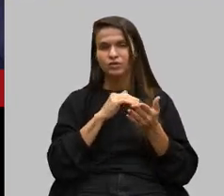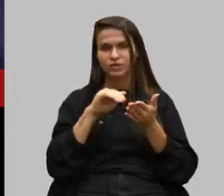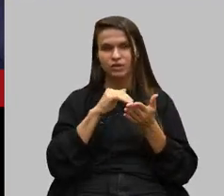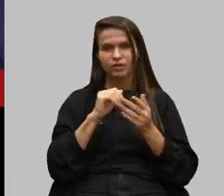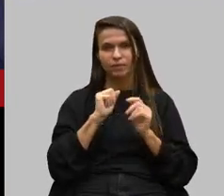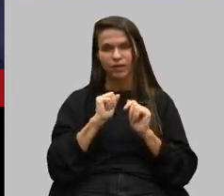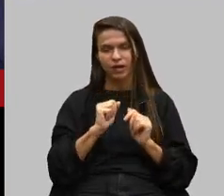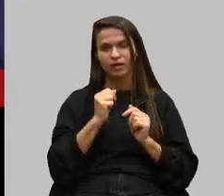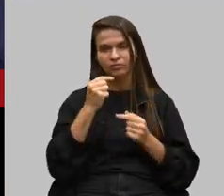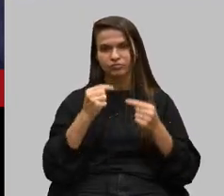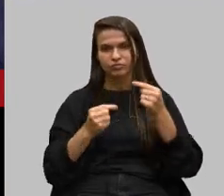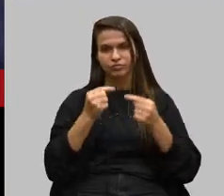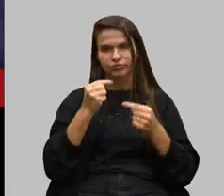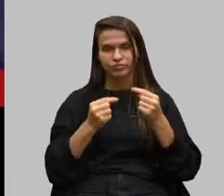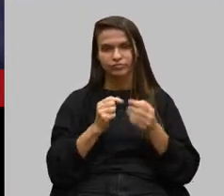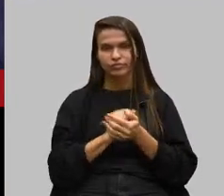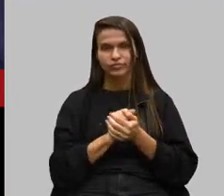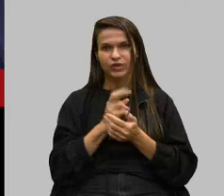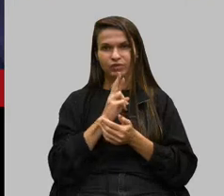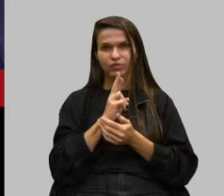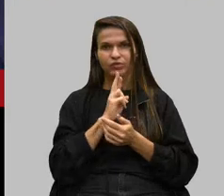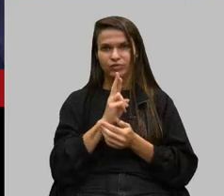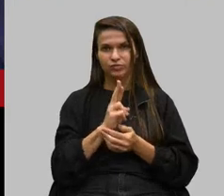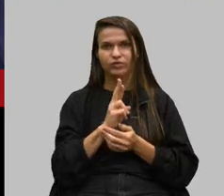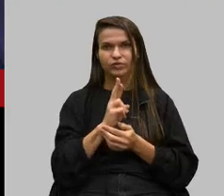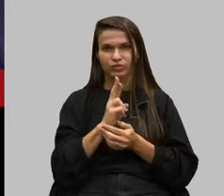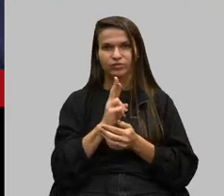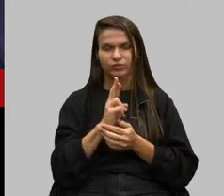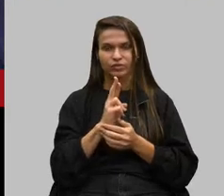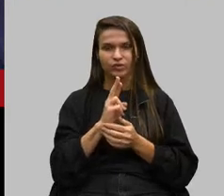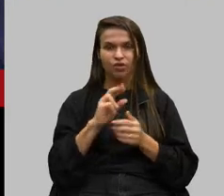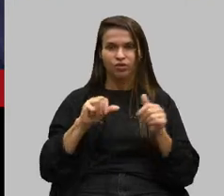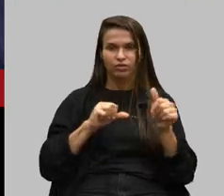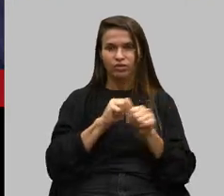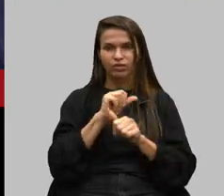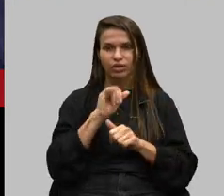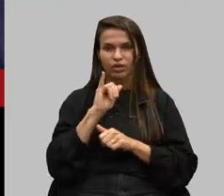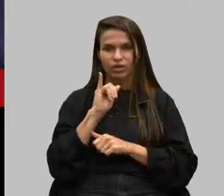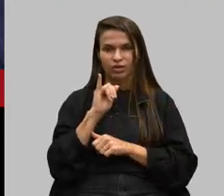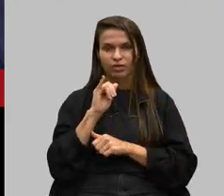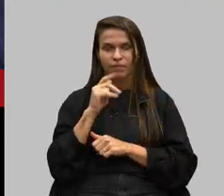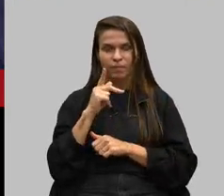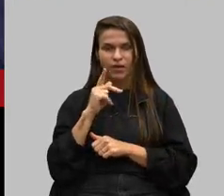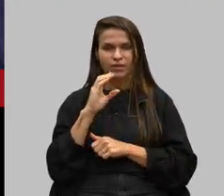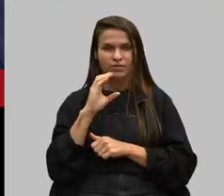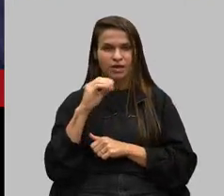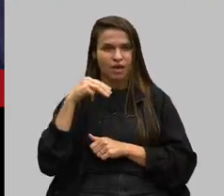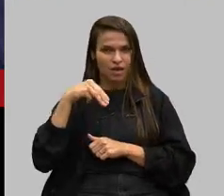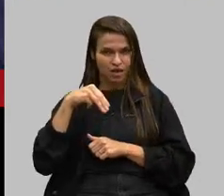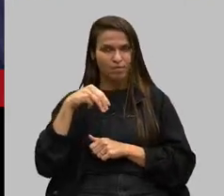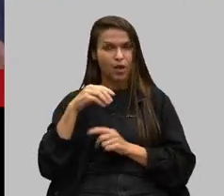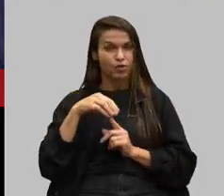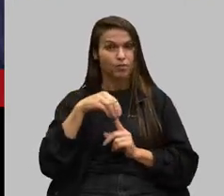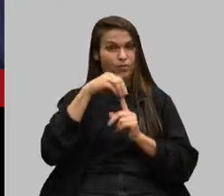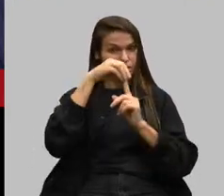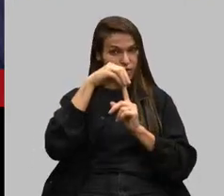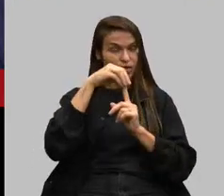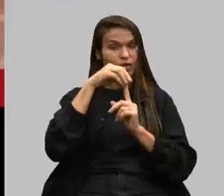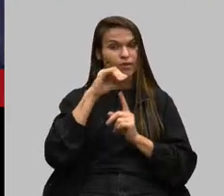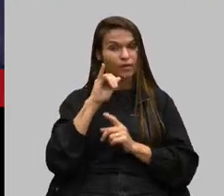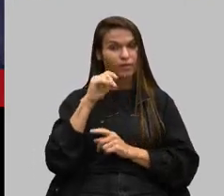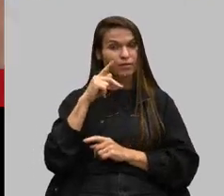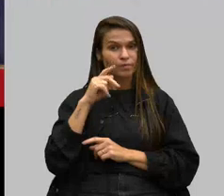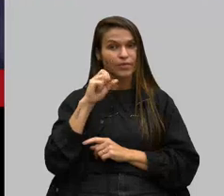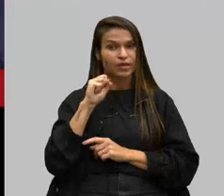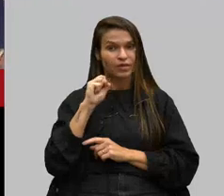eh Senor não respondeu sobre a transmitação do ipsm que o ipseng é a sua a prioridade do governo Zem eu compreendi